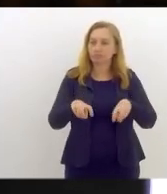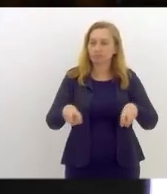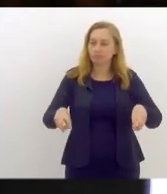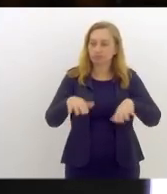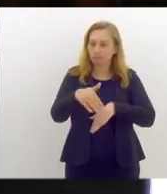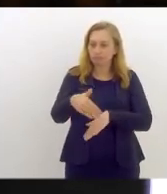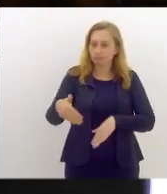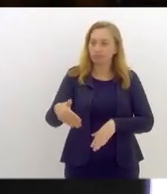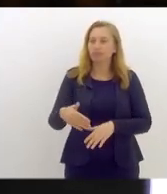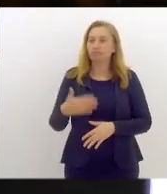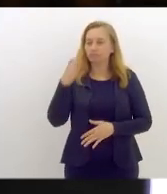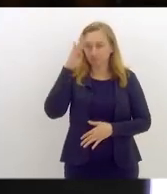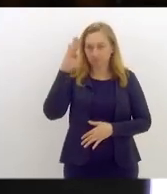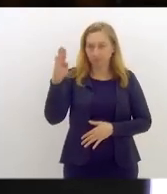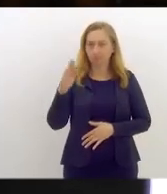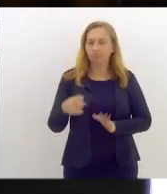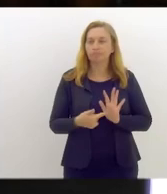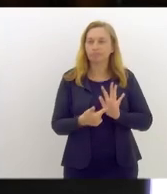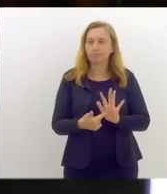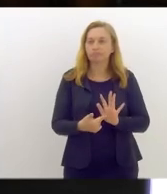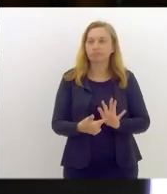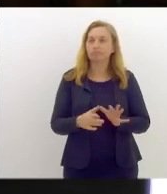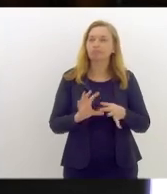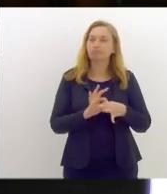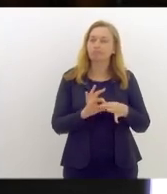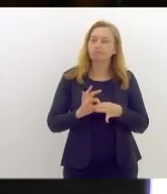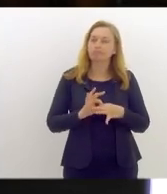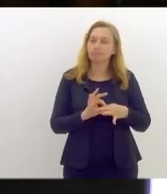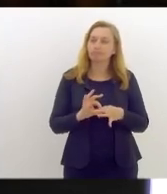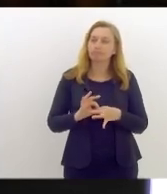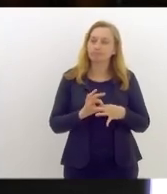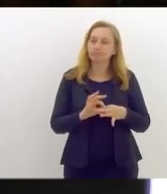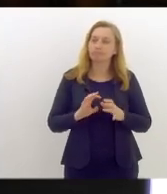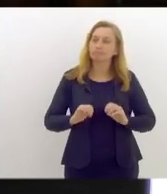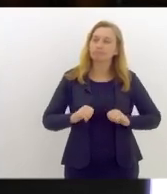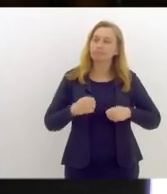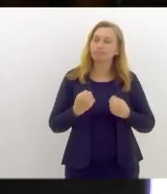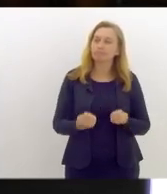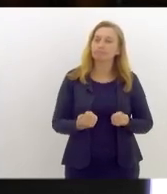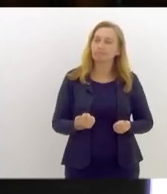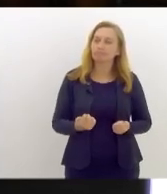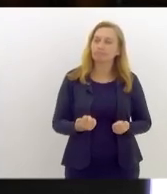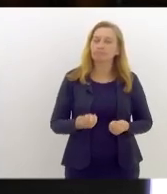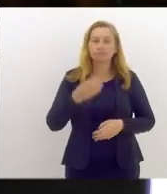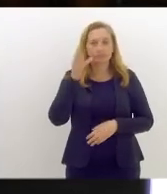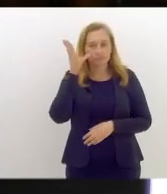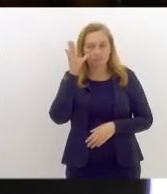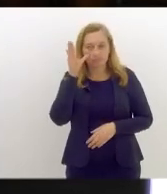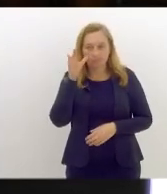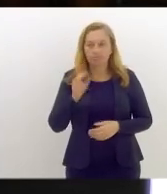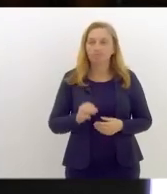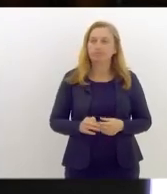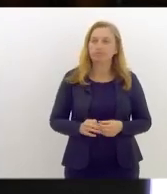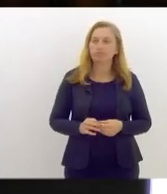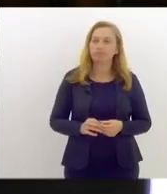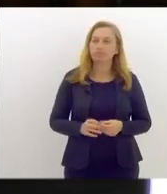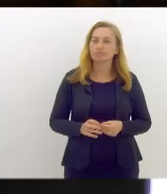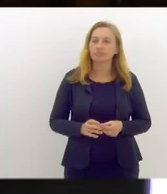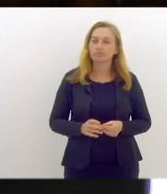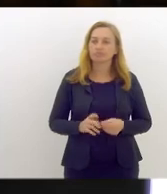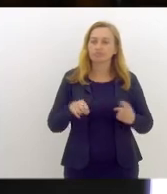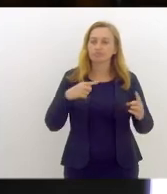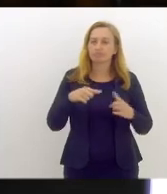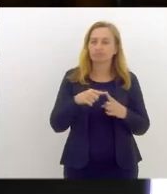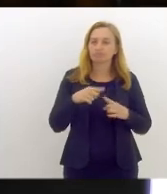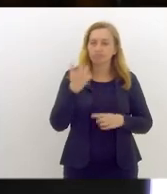fundamental e eu acho que isso mostra uma união de esforços uma união de interesses para atingir um